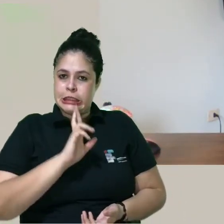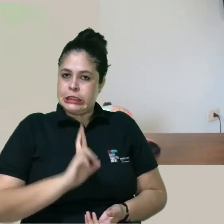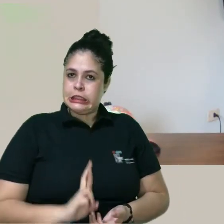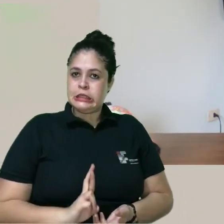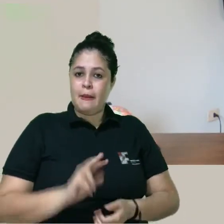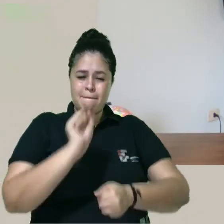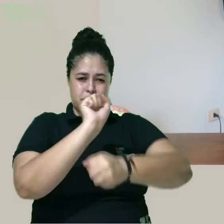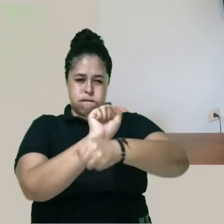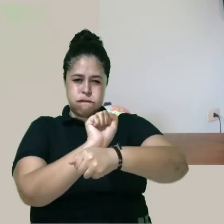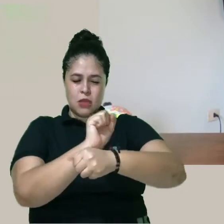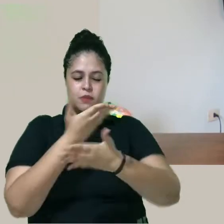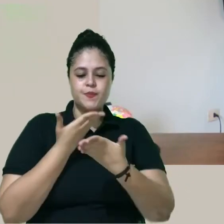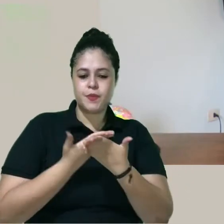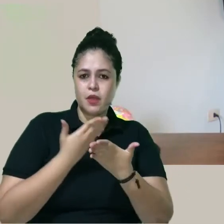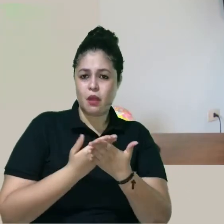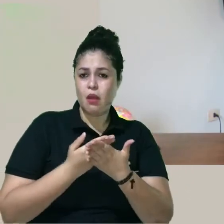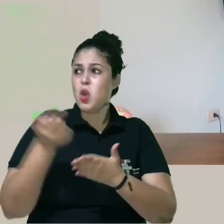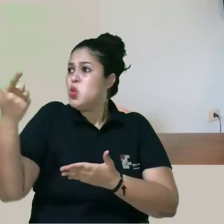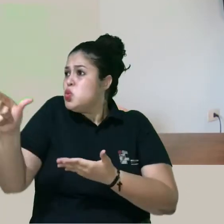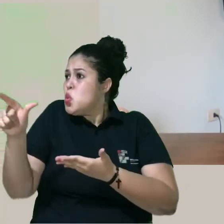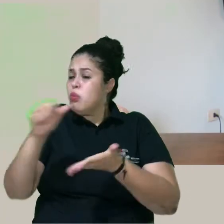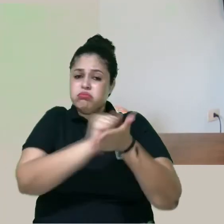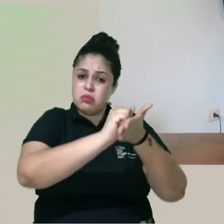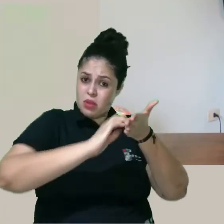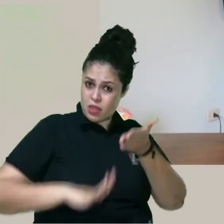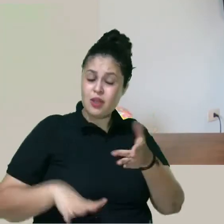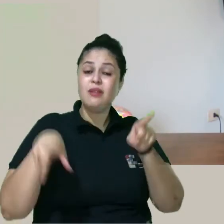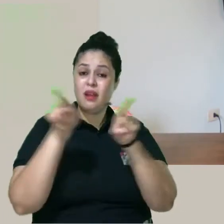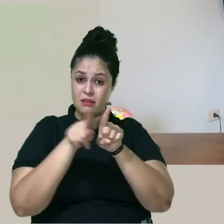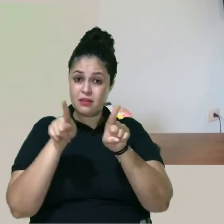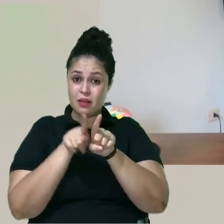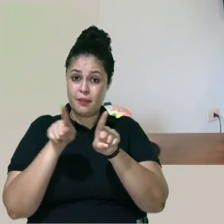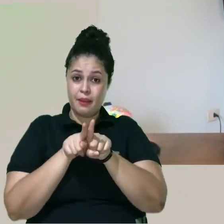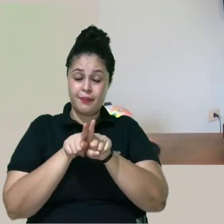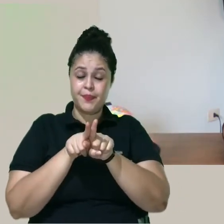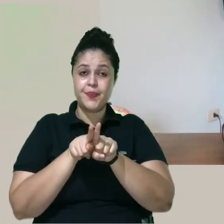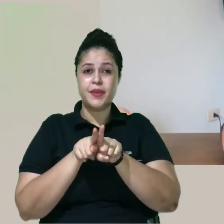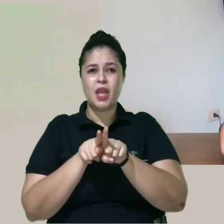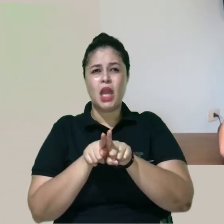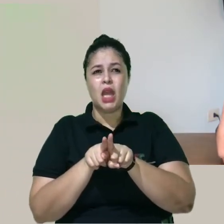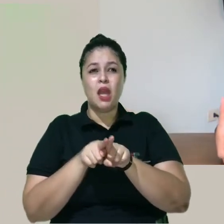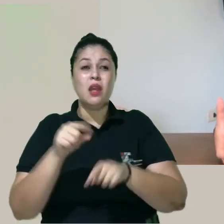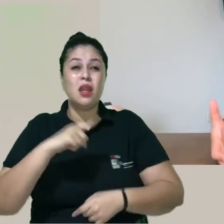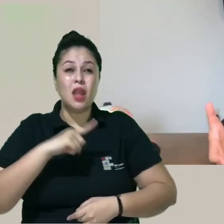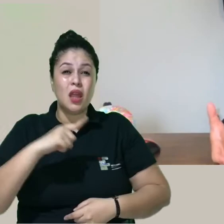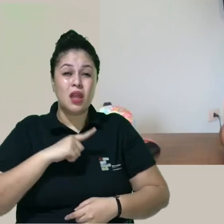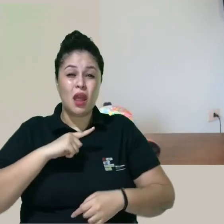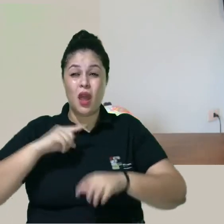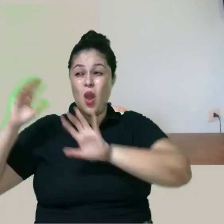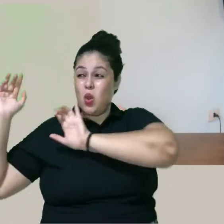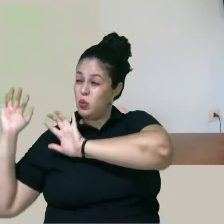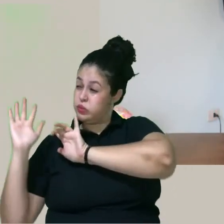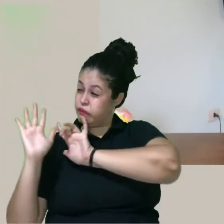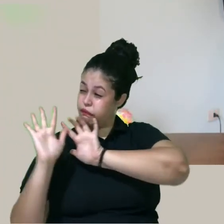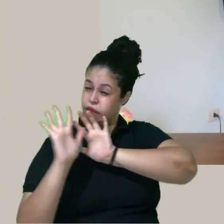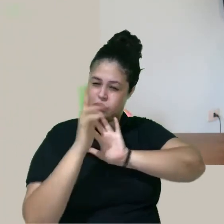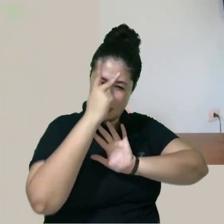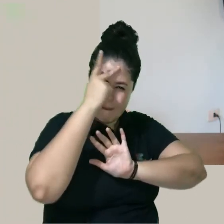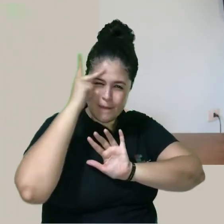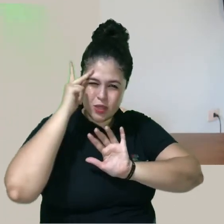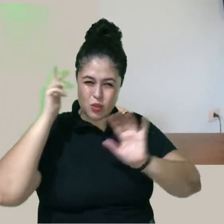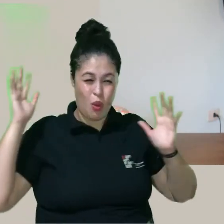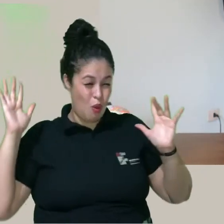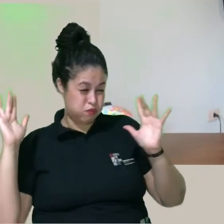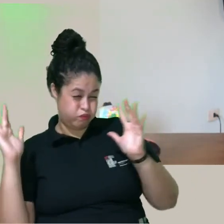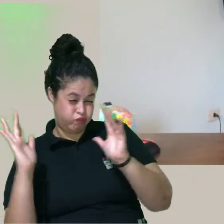das aulas e na paralisação de outras atividades que proporcionam aglomeração de